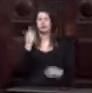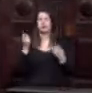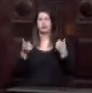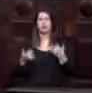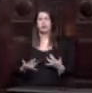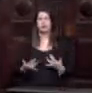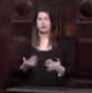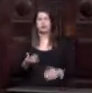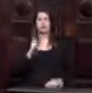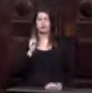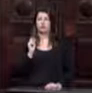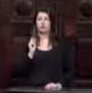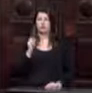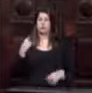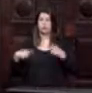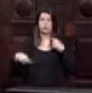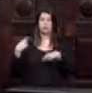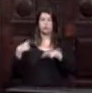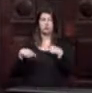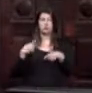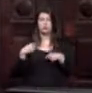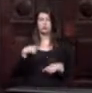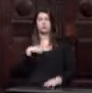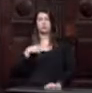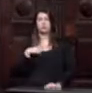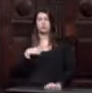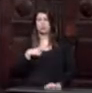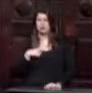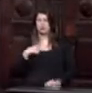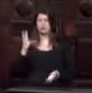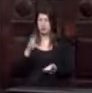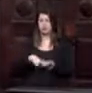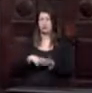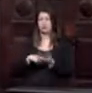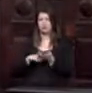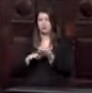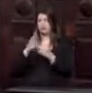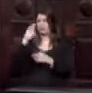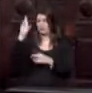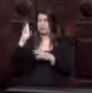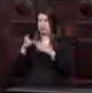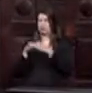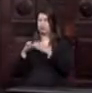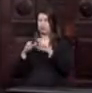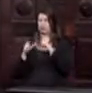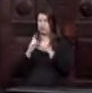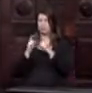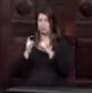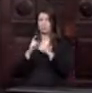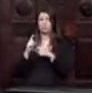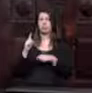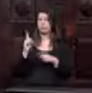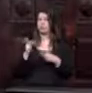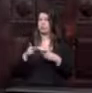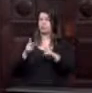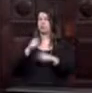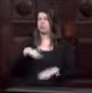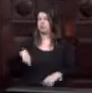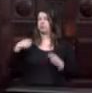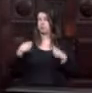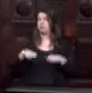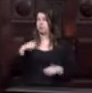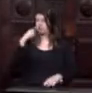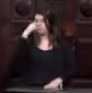que no debate que se travou no Colégio de Líderes, a todo tempo nós fomos lembrados de